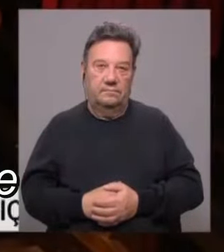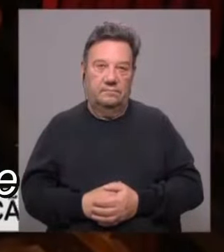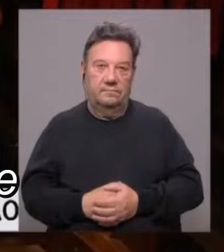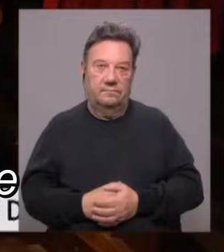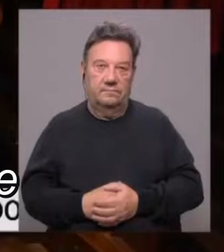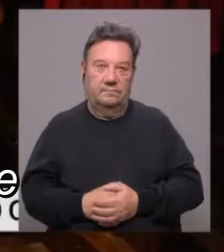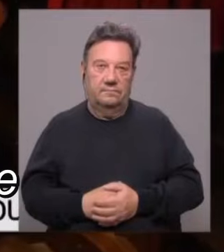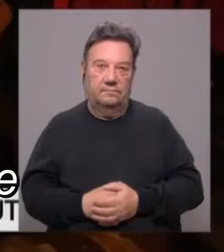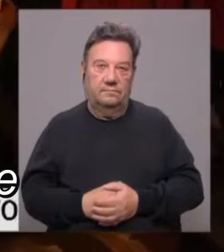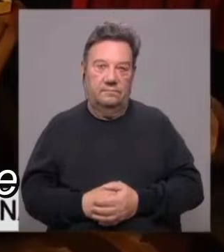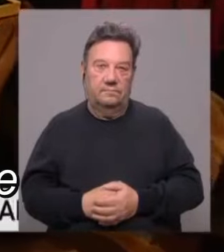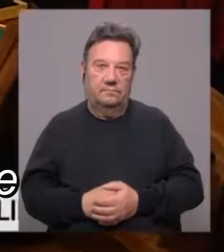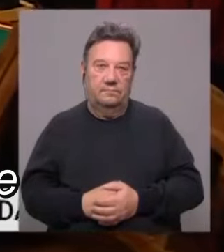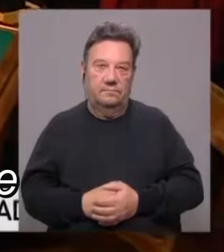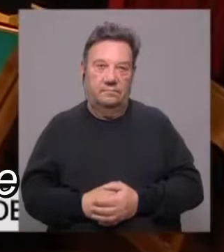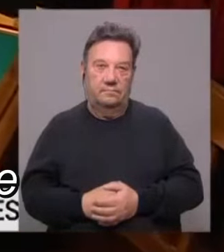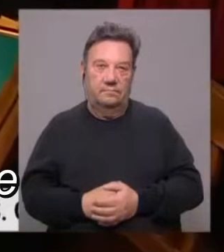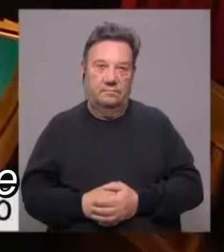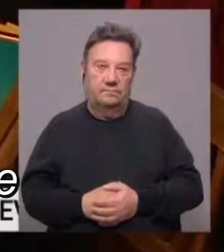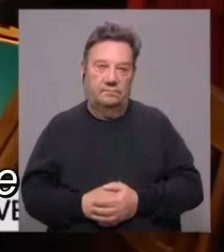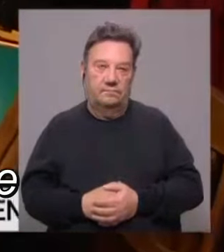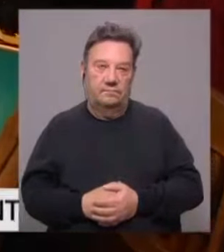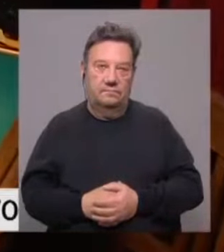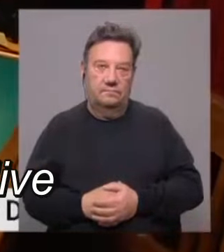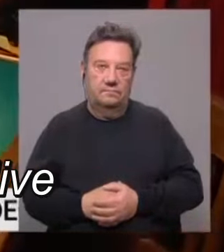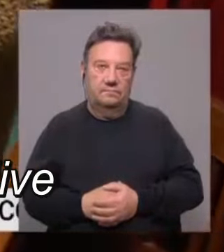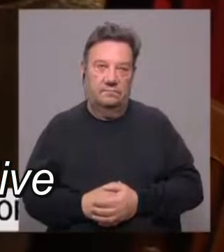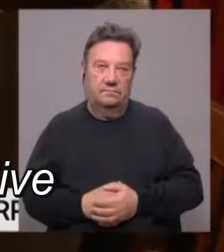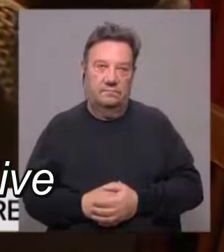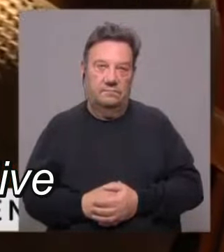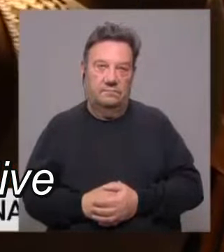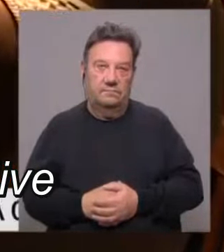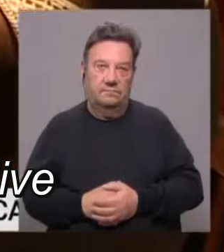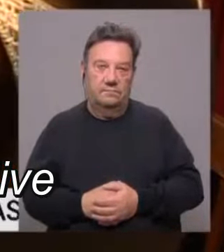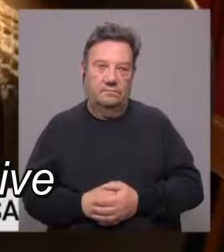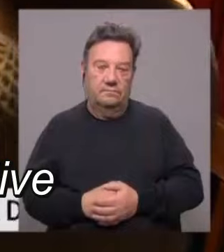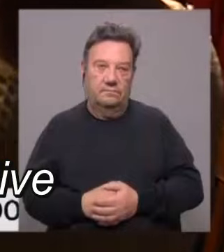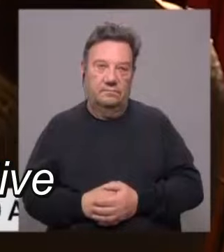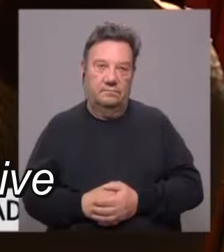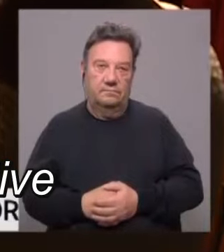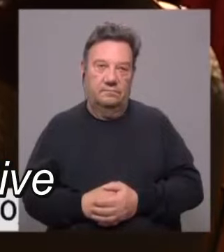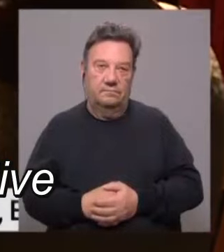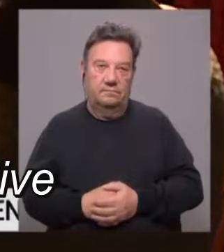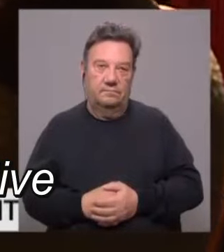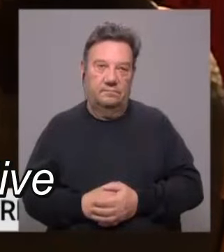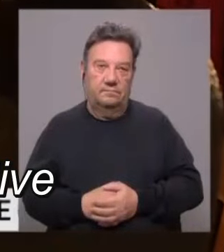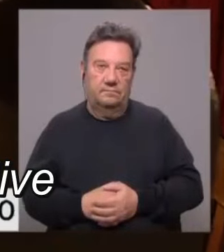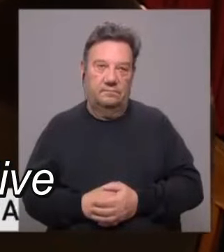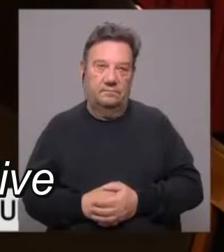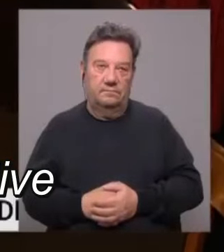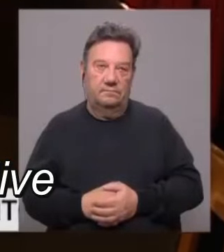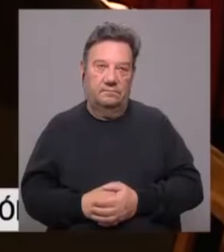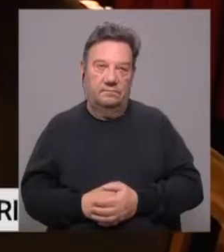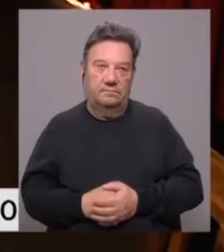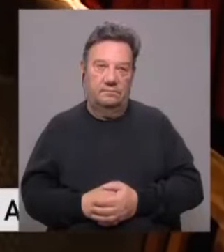Vais levar este peso na consciência para o resto dos teus dias. Talvez prefira carregar esse peso e continuar a ter vida do que não chegar a